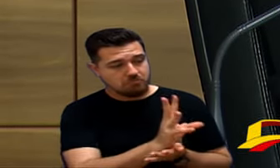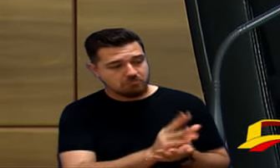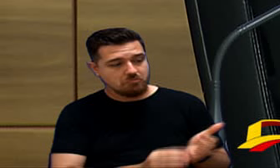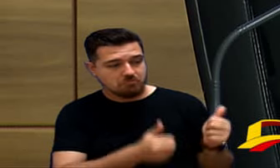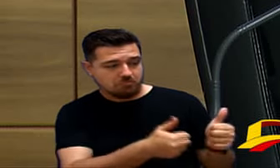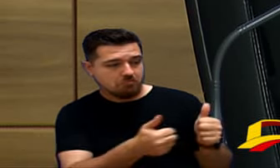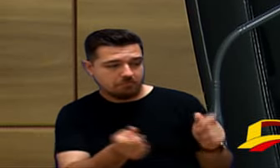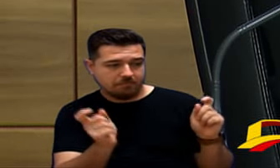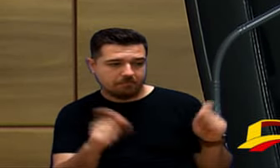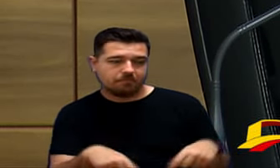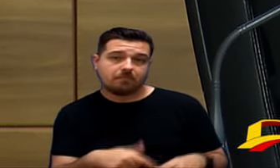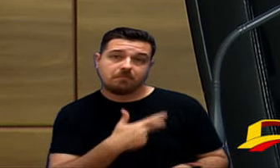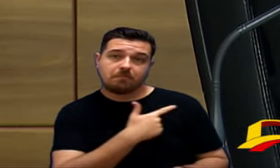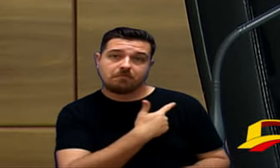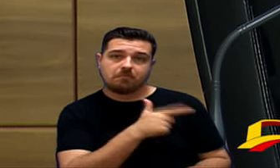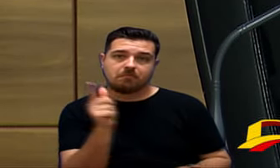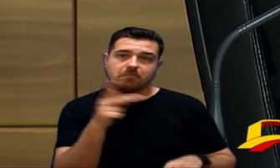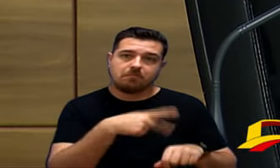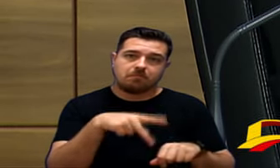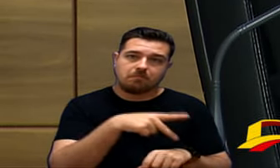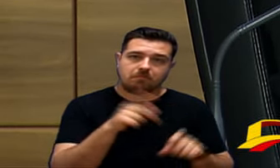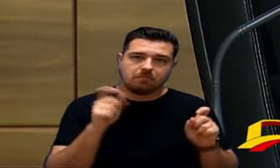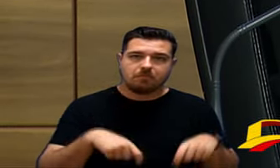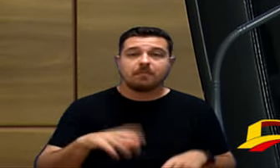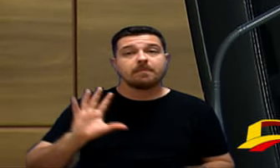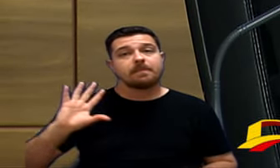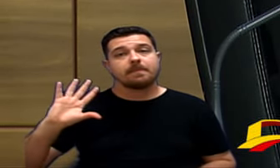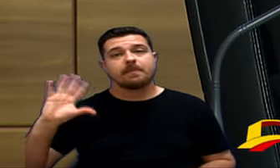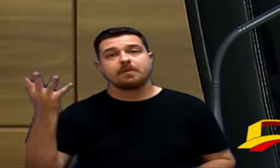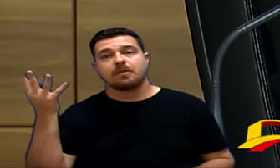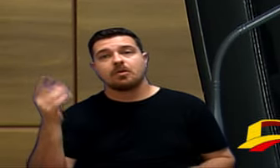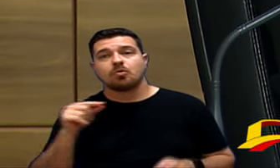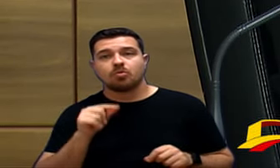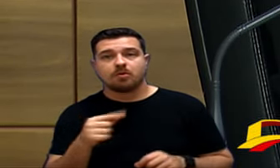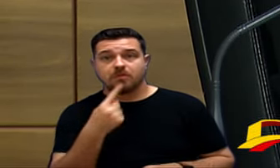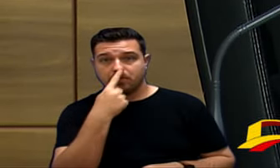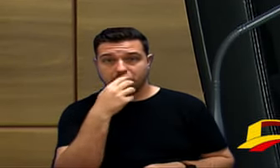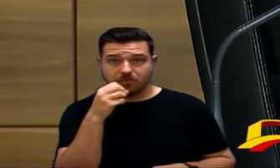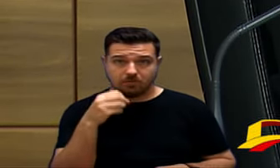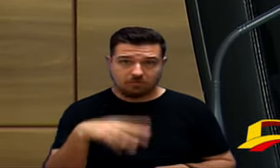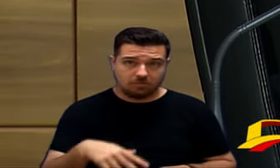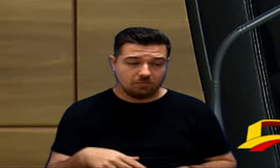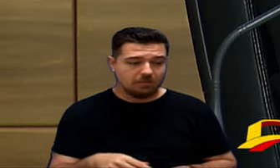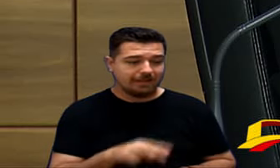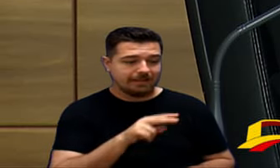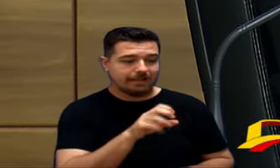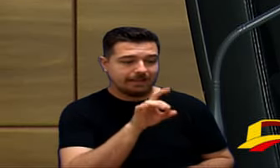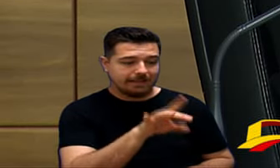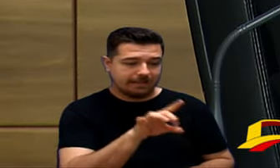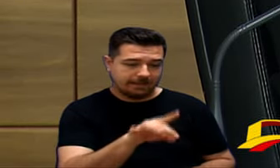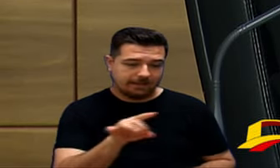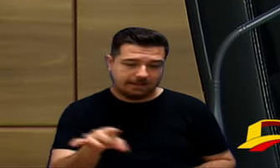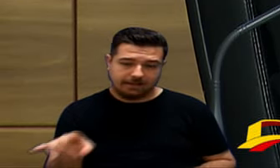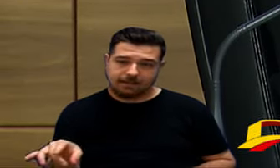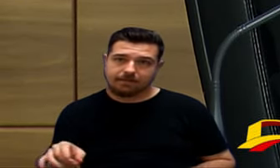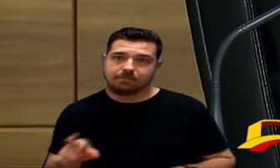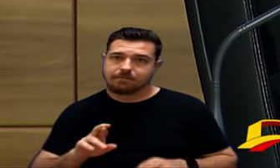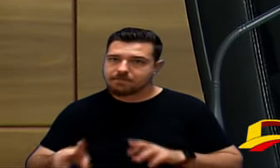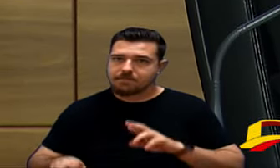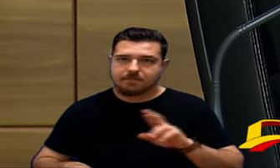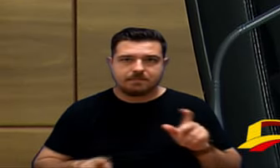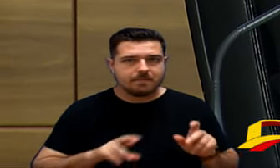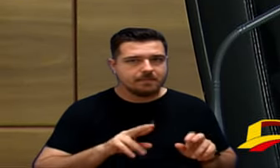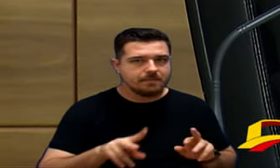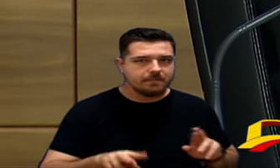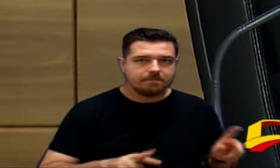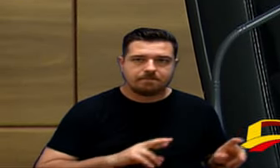fora do país né Eh acontece que o o lixo é muito peculiar seja ele no